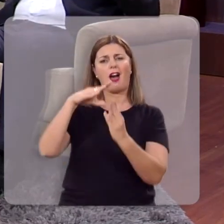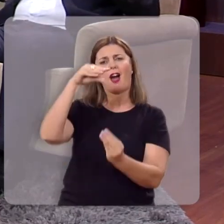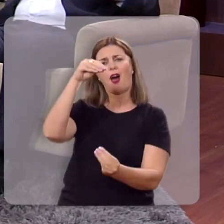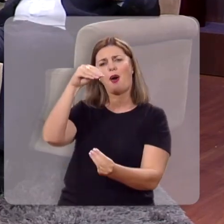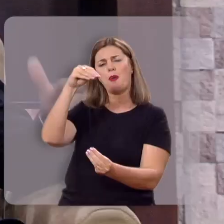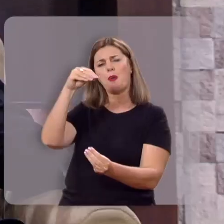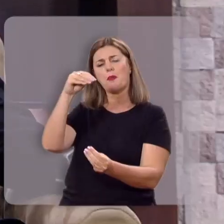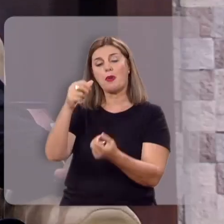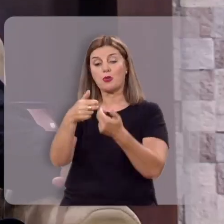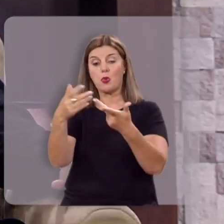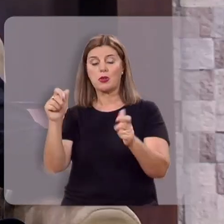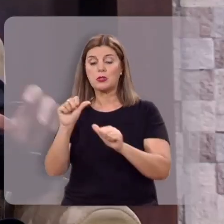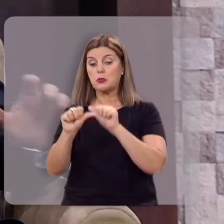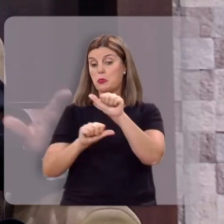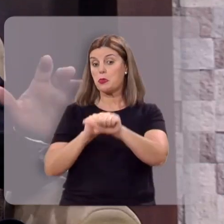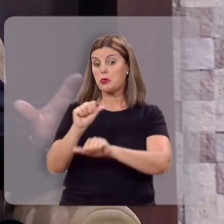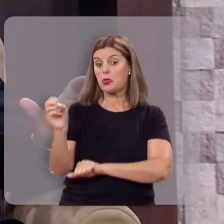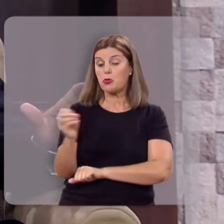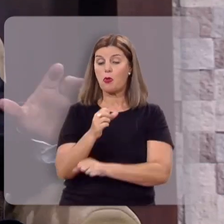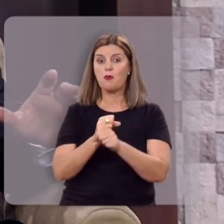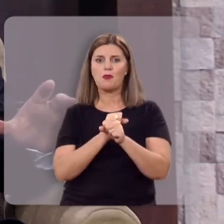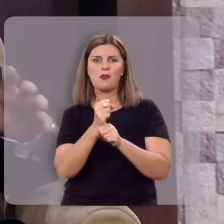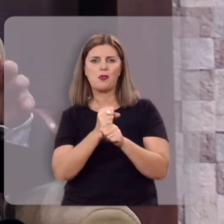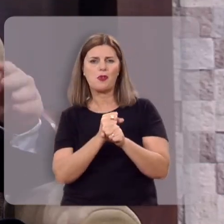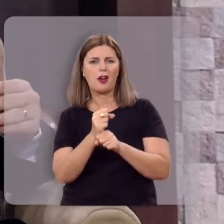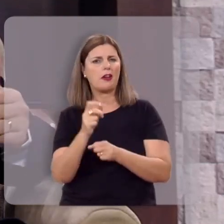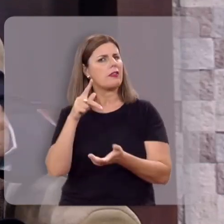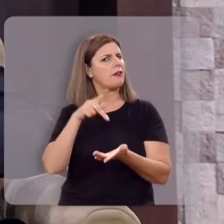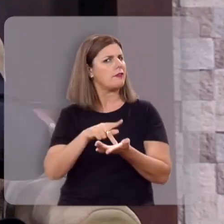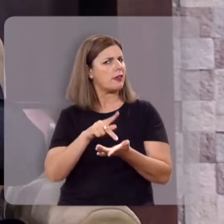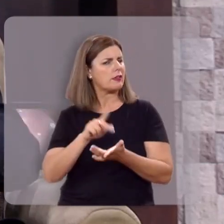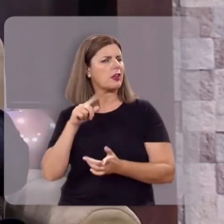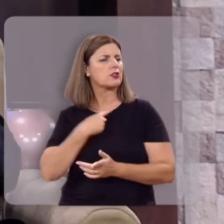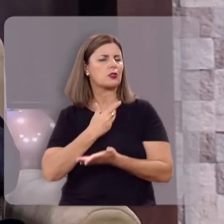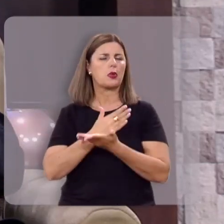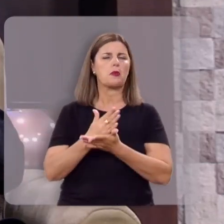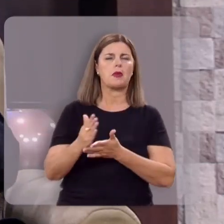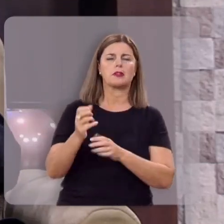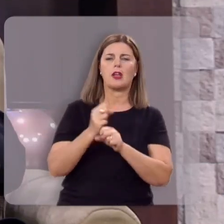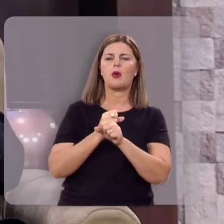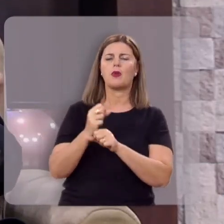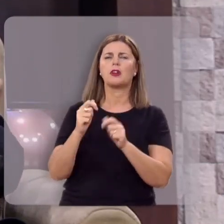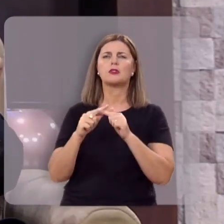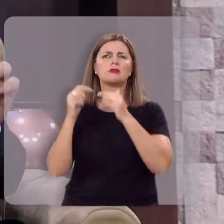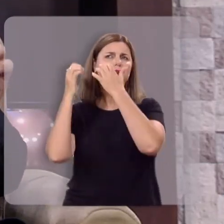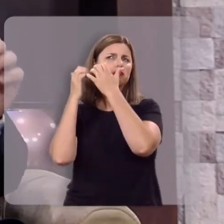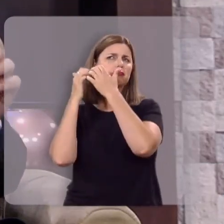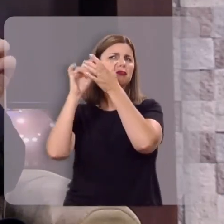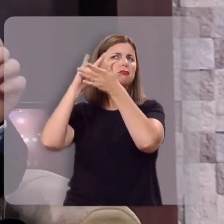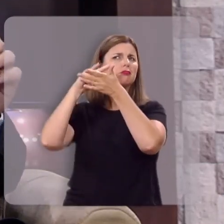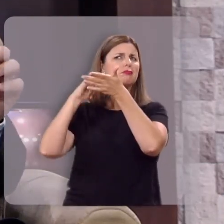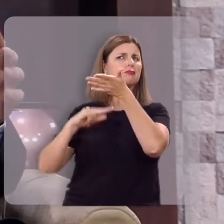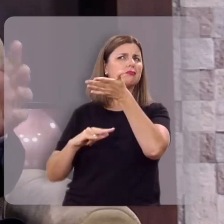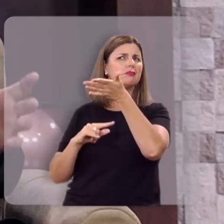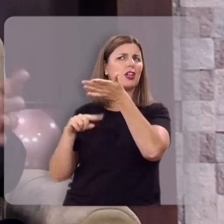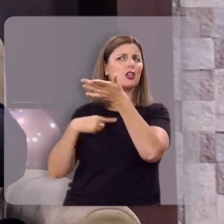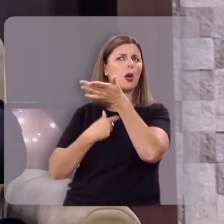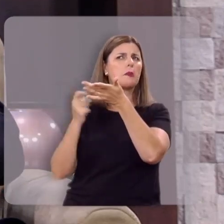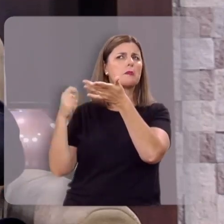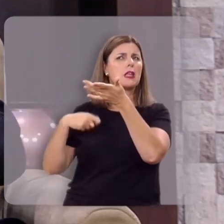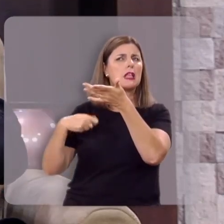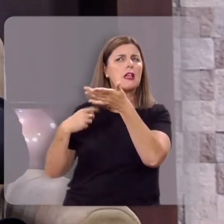ano, mudanças que precisam ser feitas. Afinal de contas, é comum a gente iniciar o ano sempre com uma série de listinhas de coisas que nós